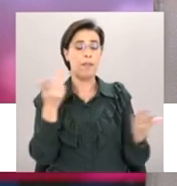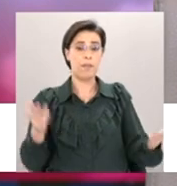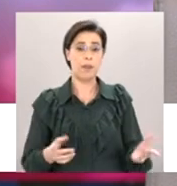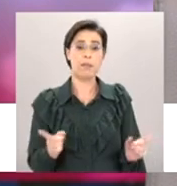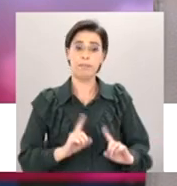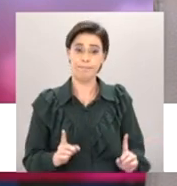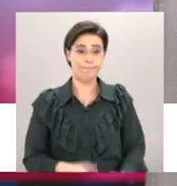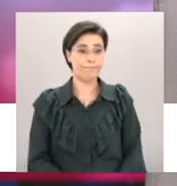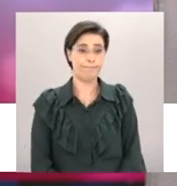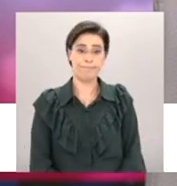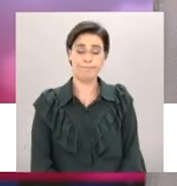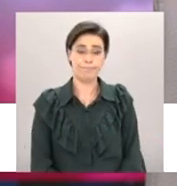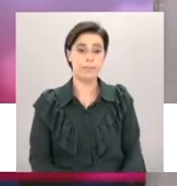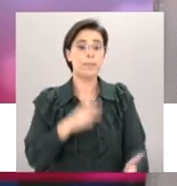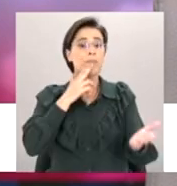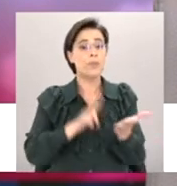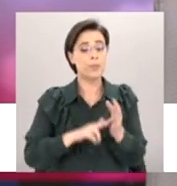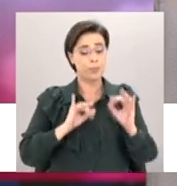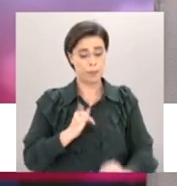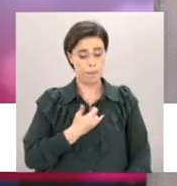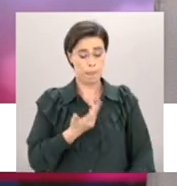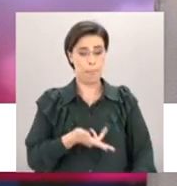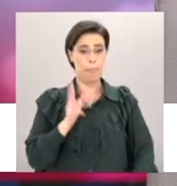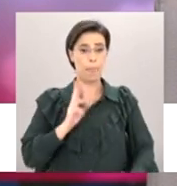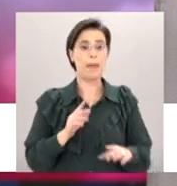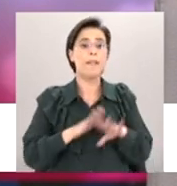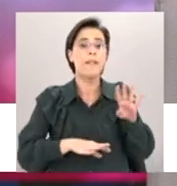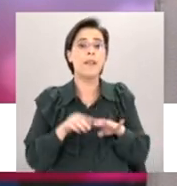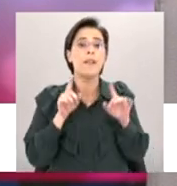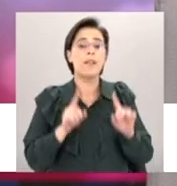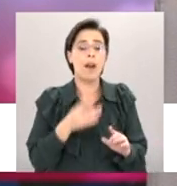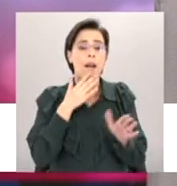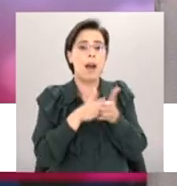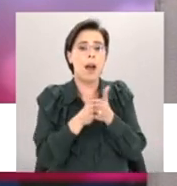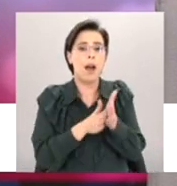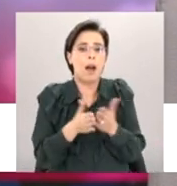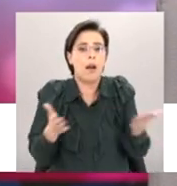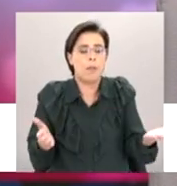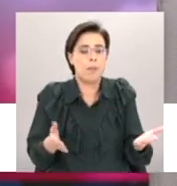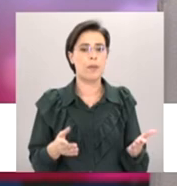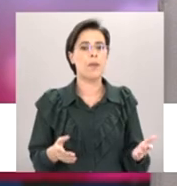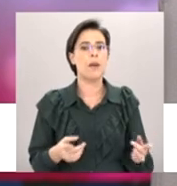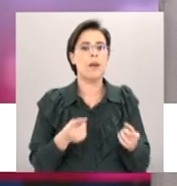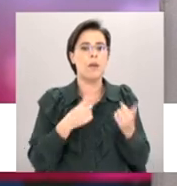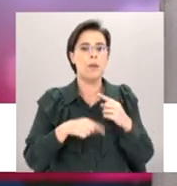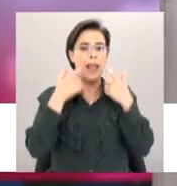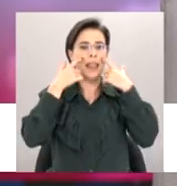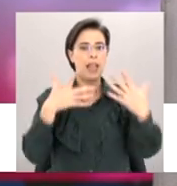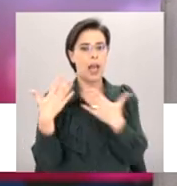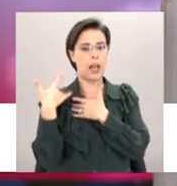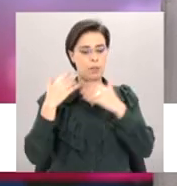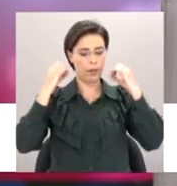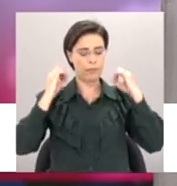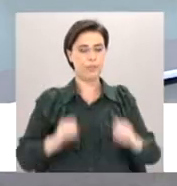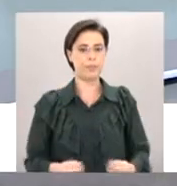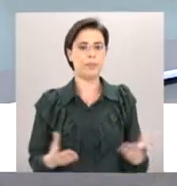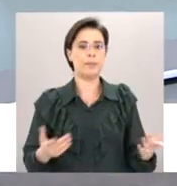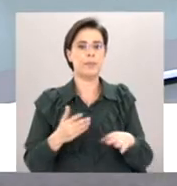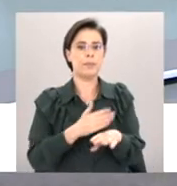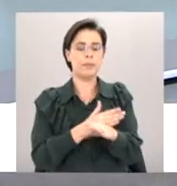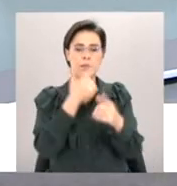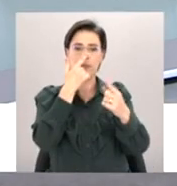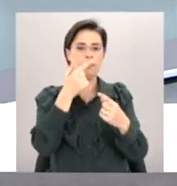porque não tinha na verdade o que incentivo Liberdade condição que tem segredo produz a fazer os furos Isso é uma responsabilidade sobre as